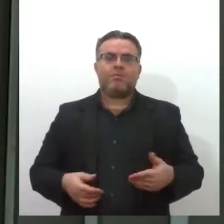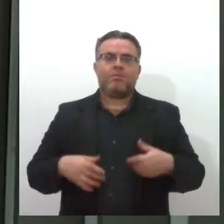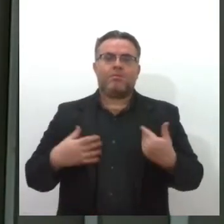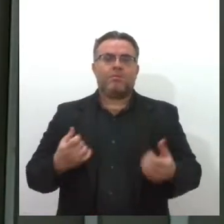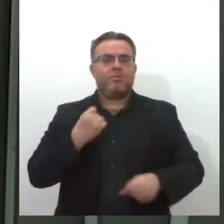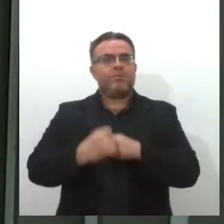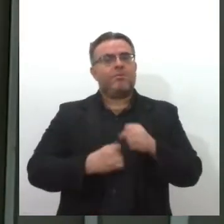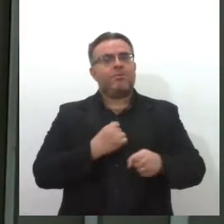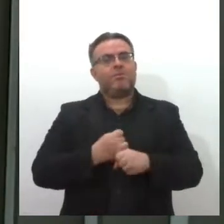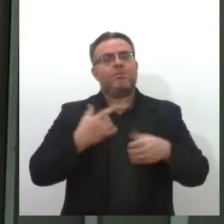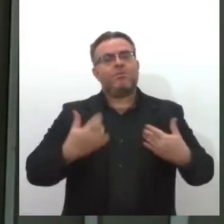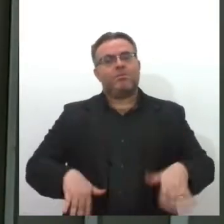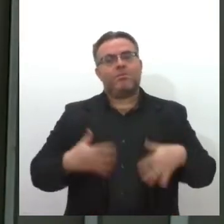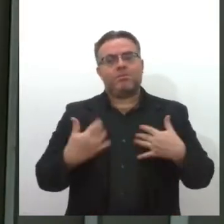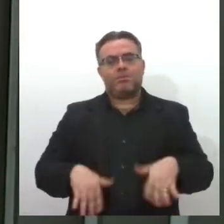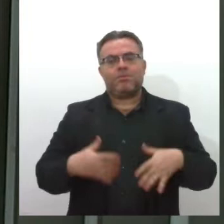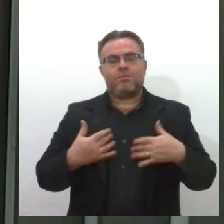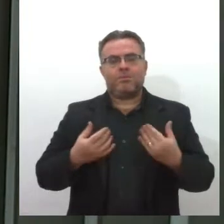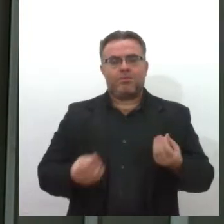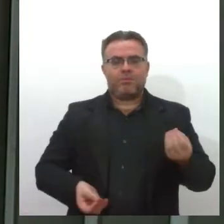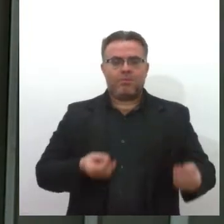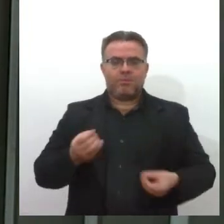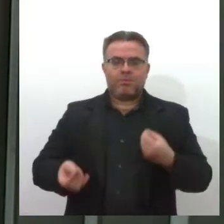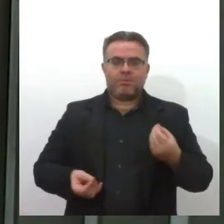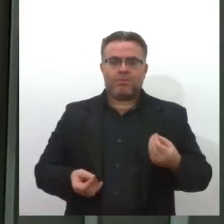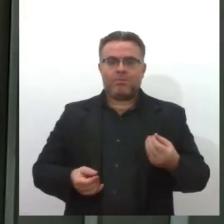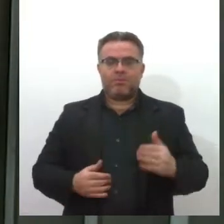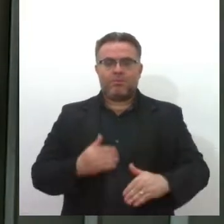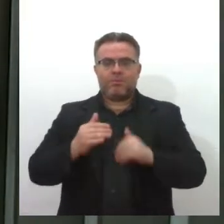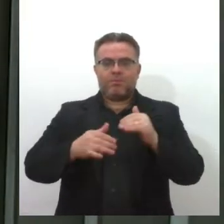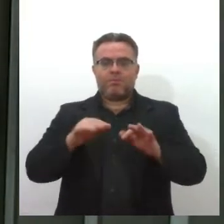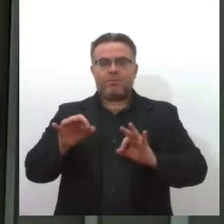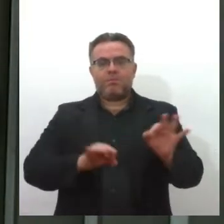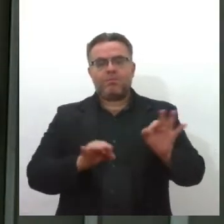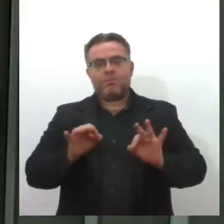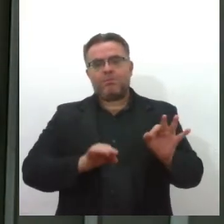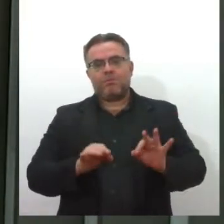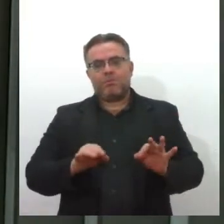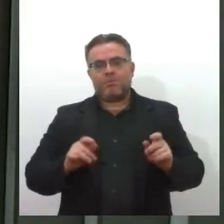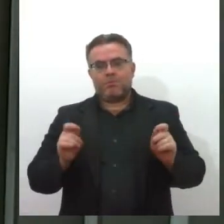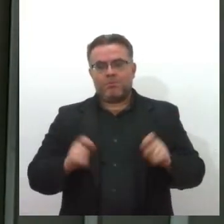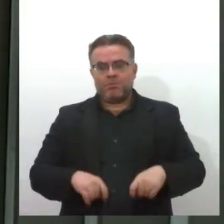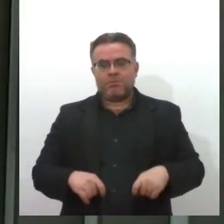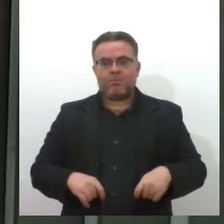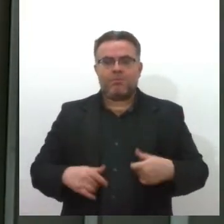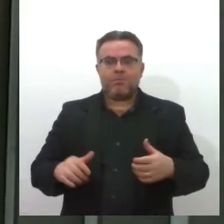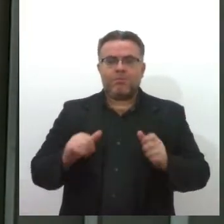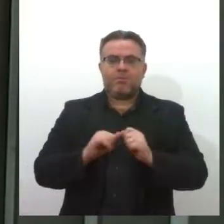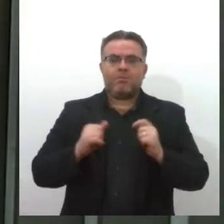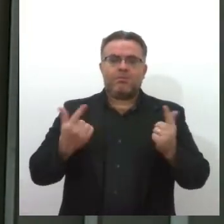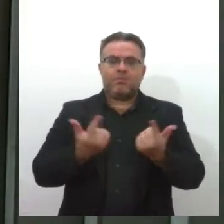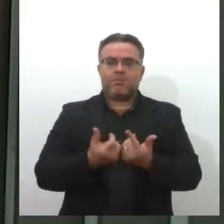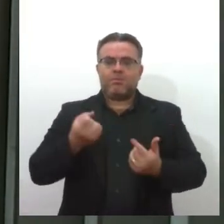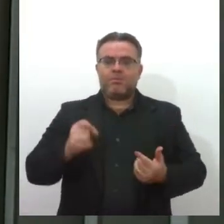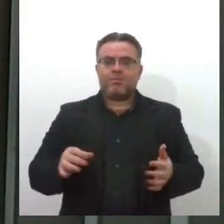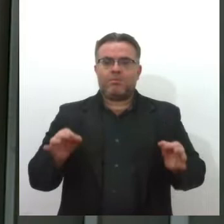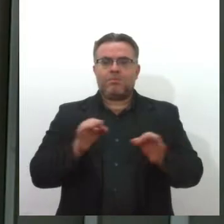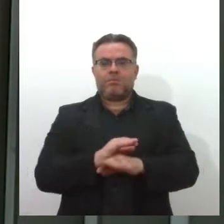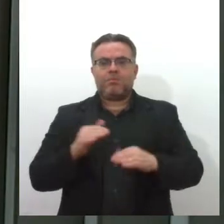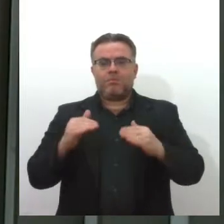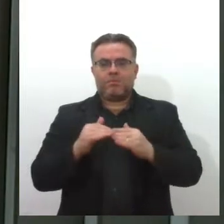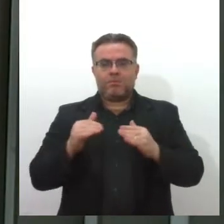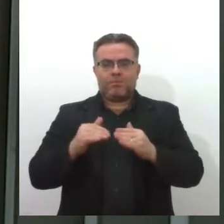ano extremamente produtivo para a Assembleia Legislativa de Sergipe, conforme você mesma